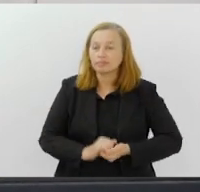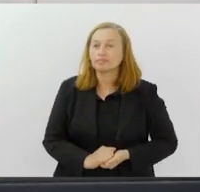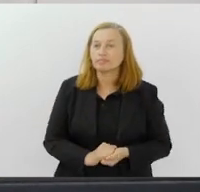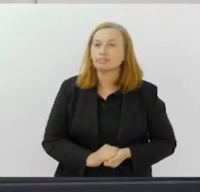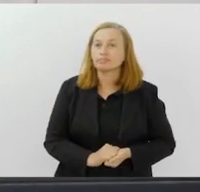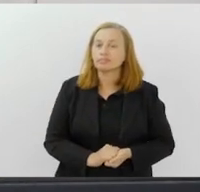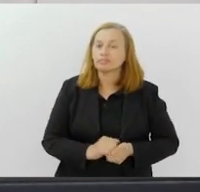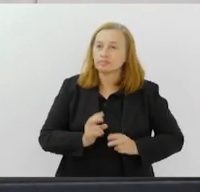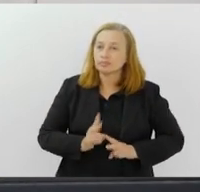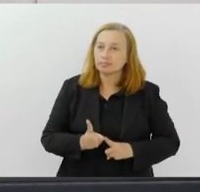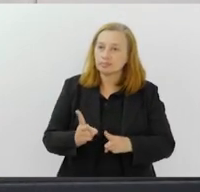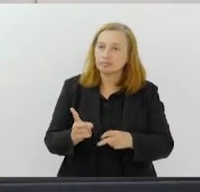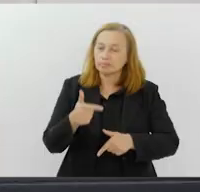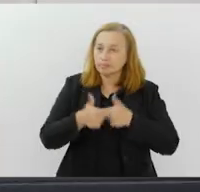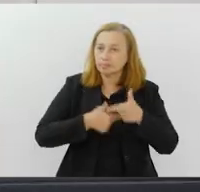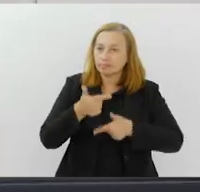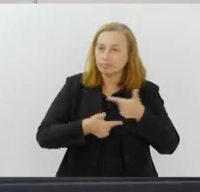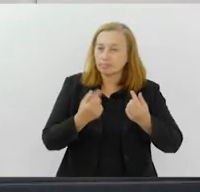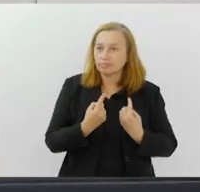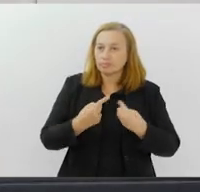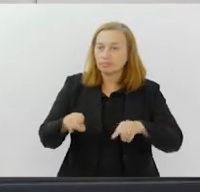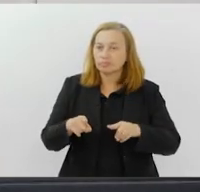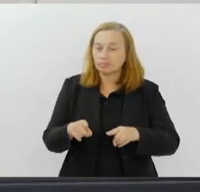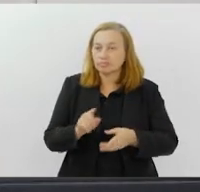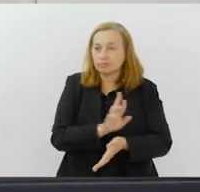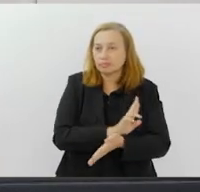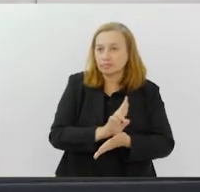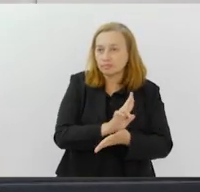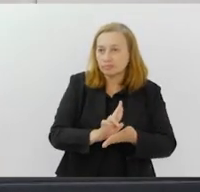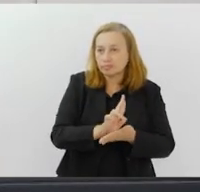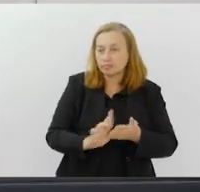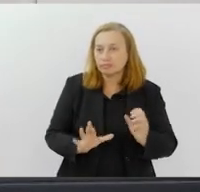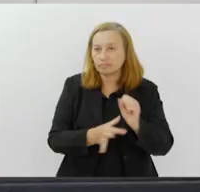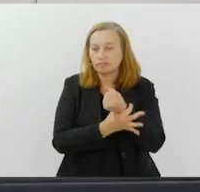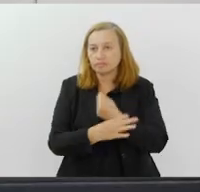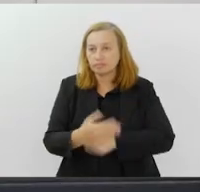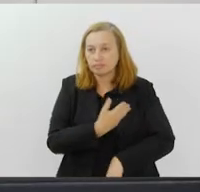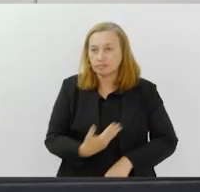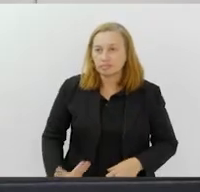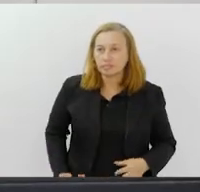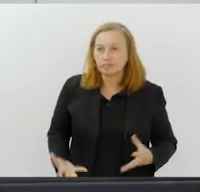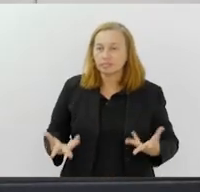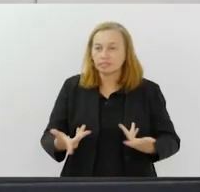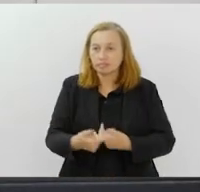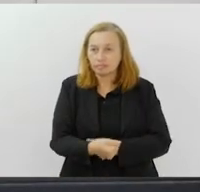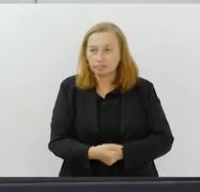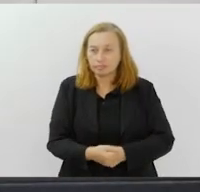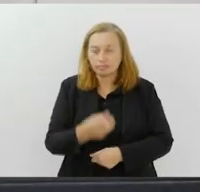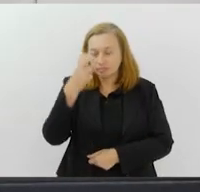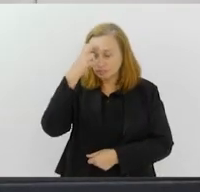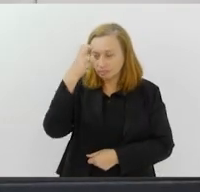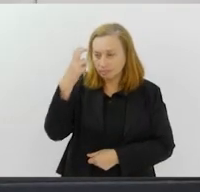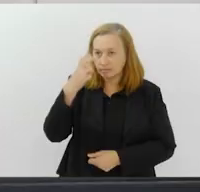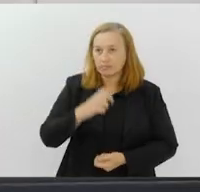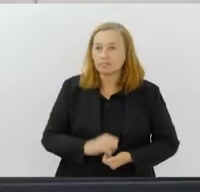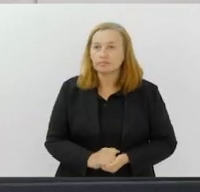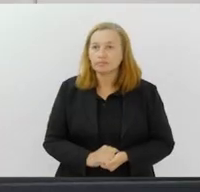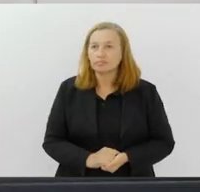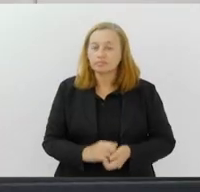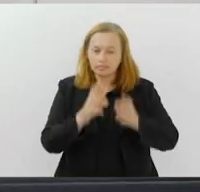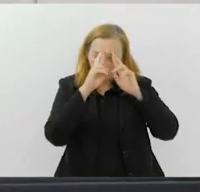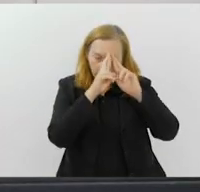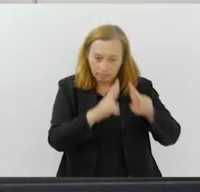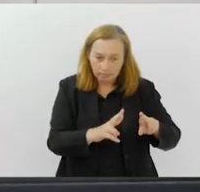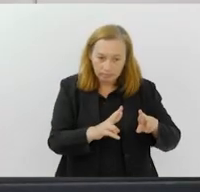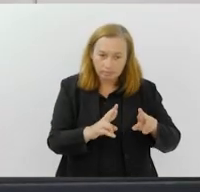que siga a luta contra o racismo por uma segurança pública efetiva inteligente pelo respeito